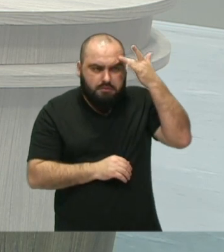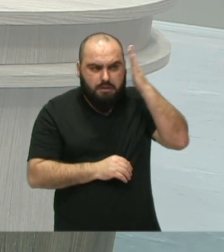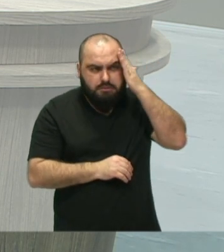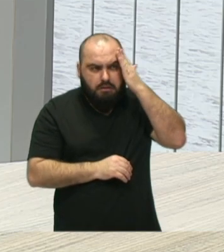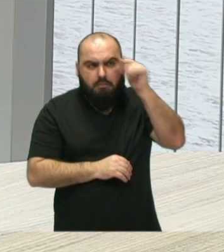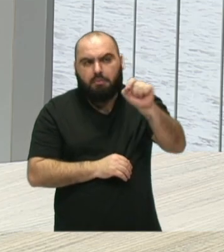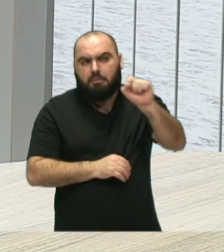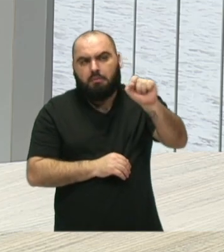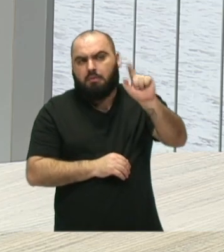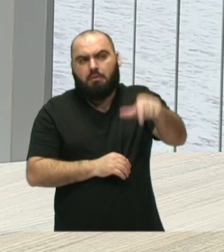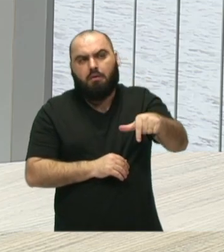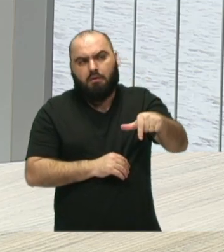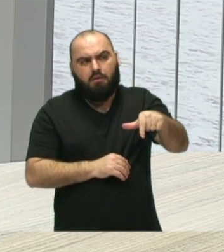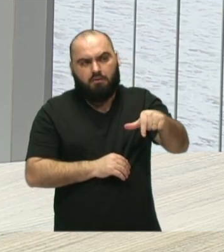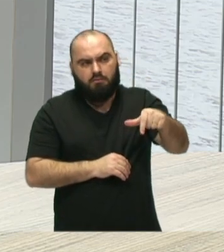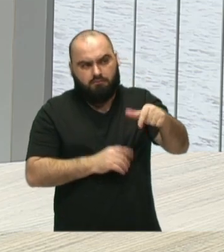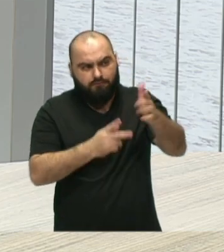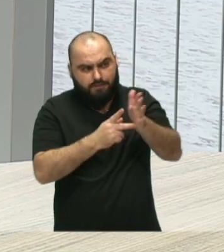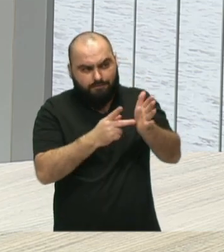construiu.